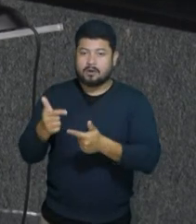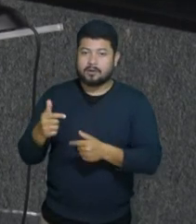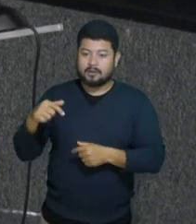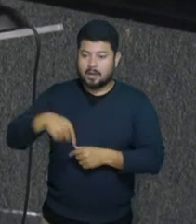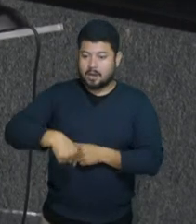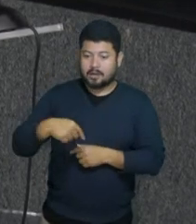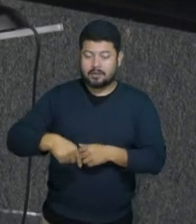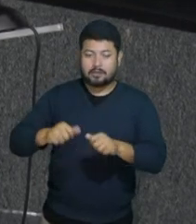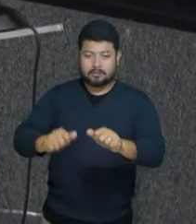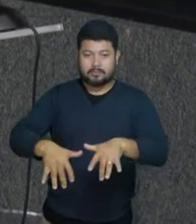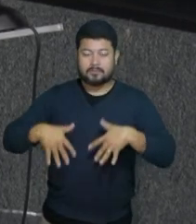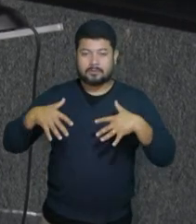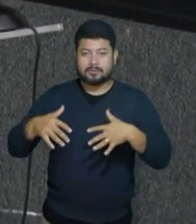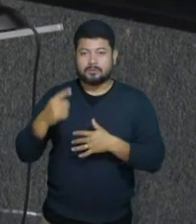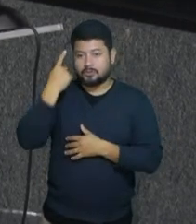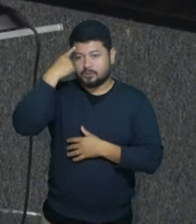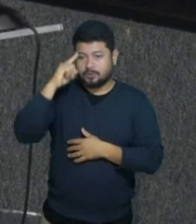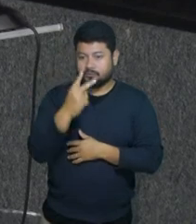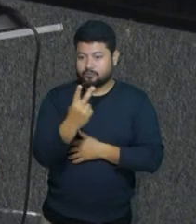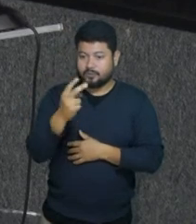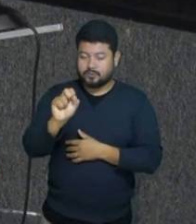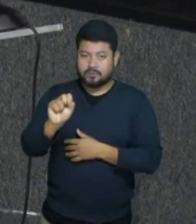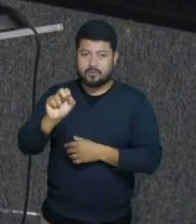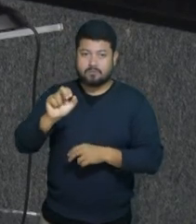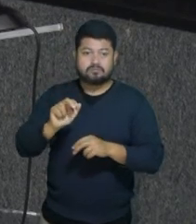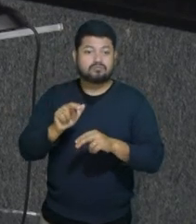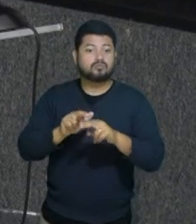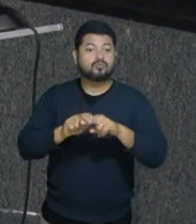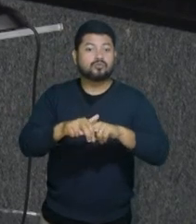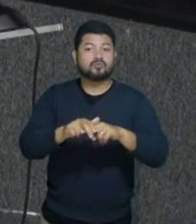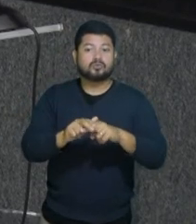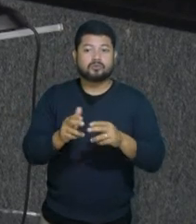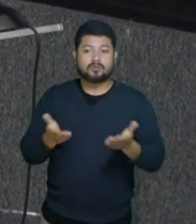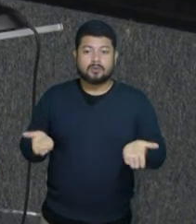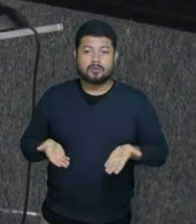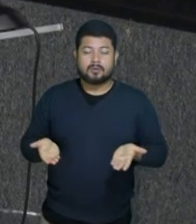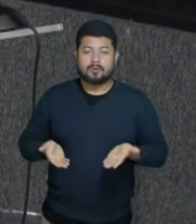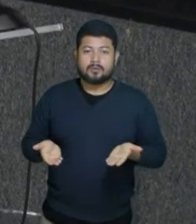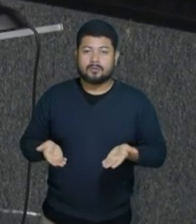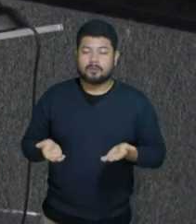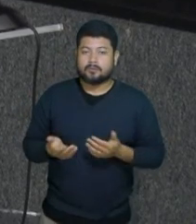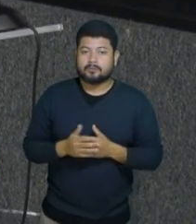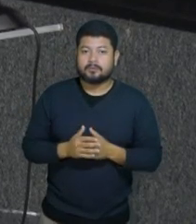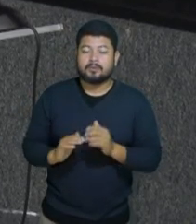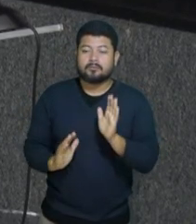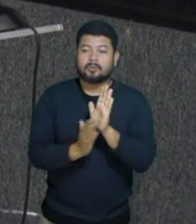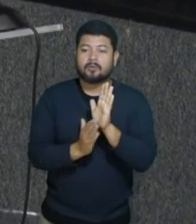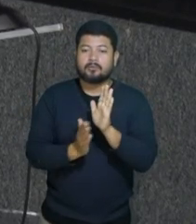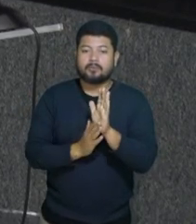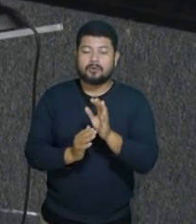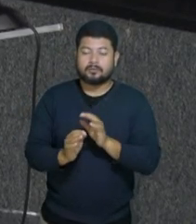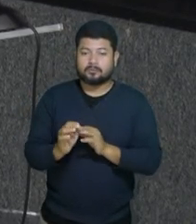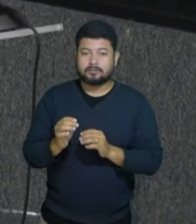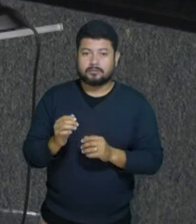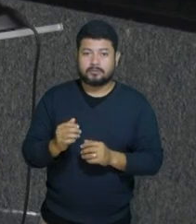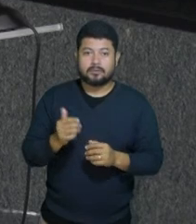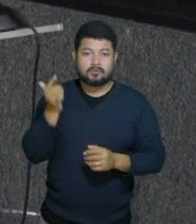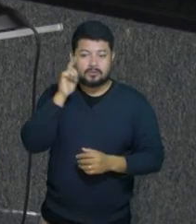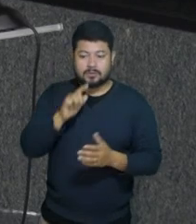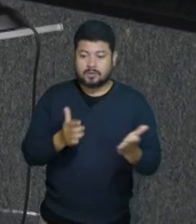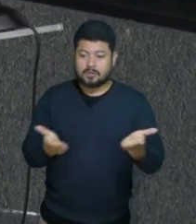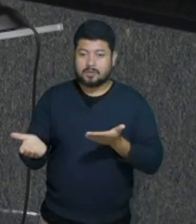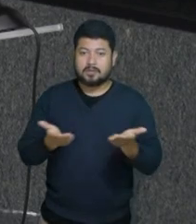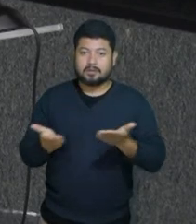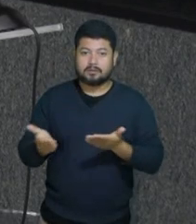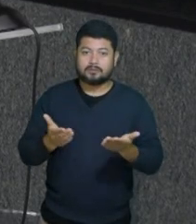pretende dialogar a questão das compras públicas aqui para dentro da casa, com uma perspectiva de fazer uma